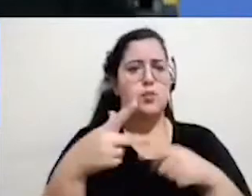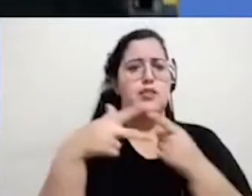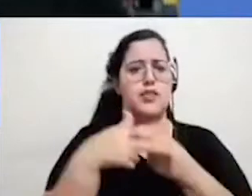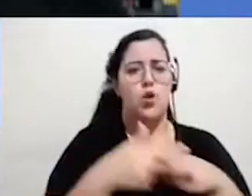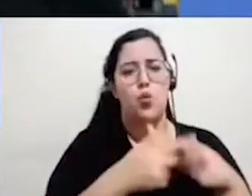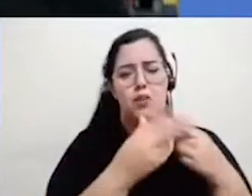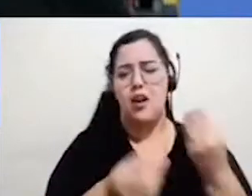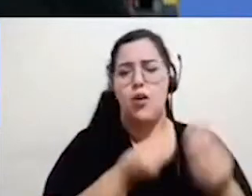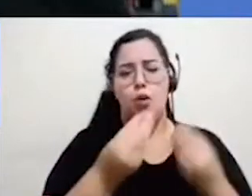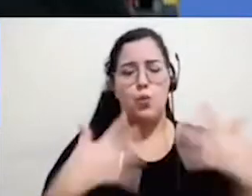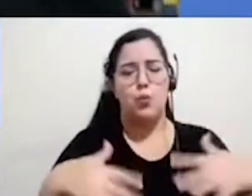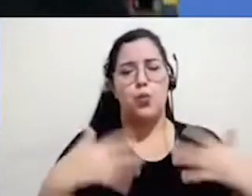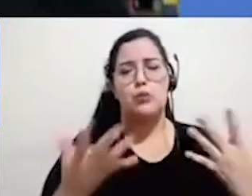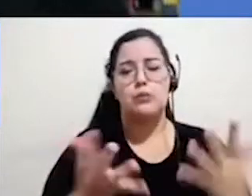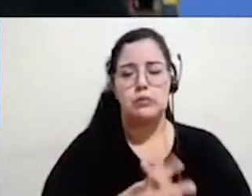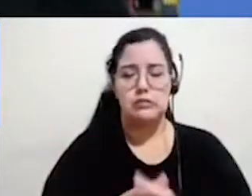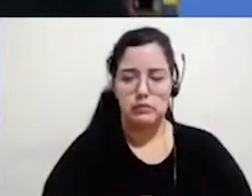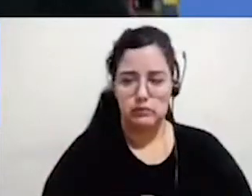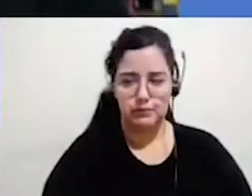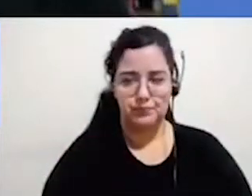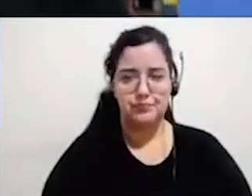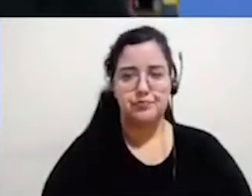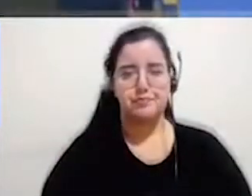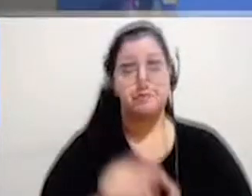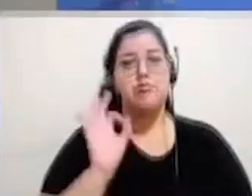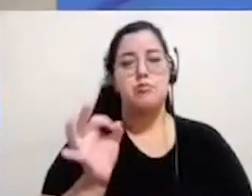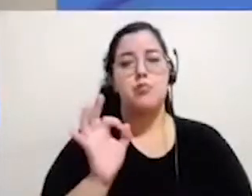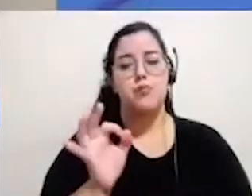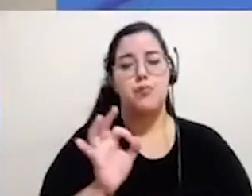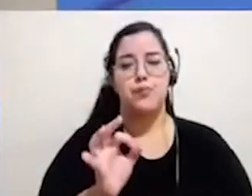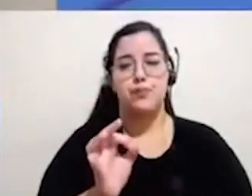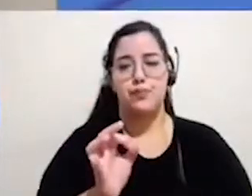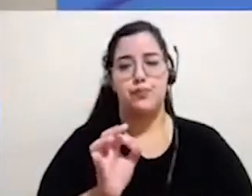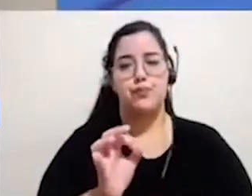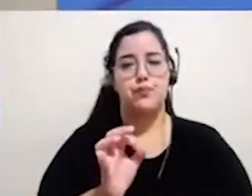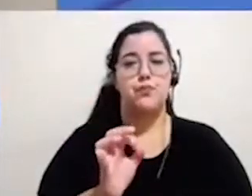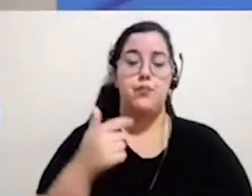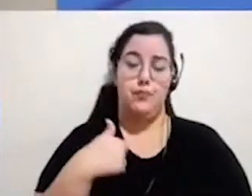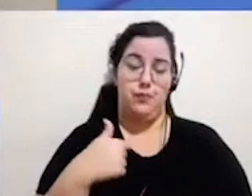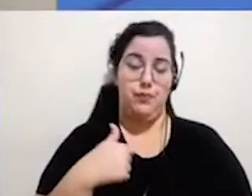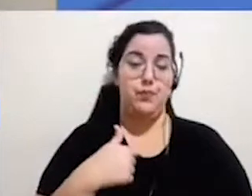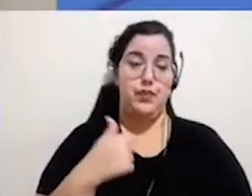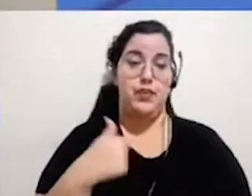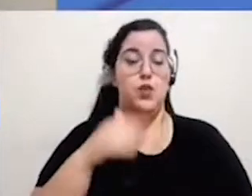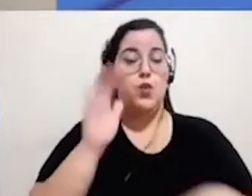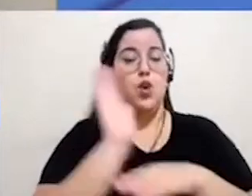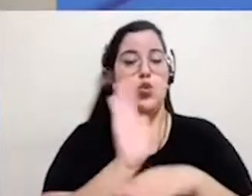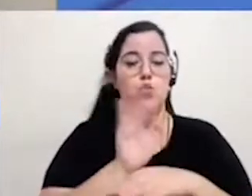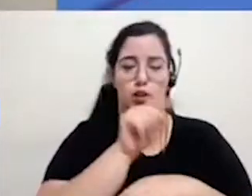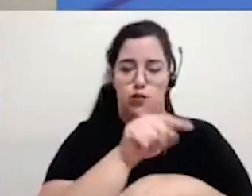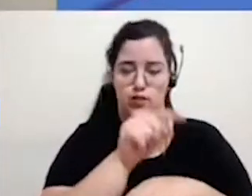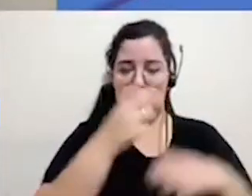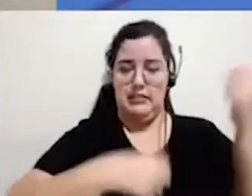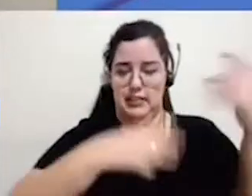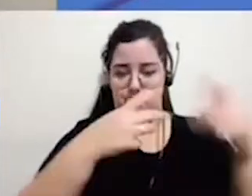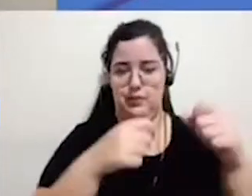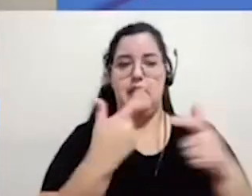isso? Olha, eu acho que assim, é só para ajudar você a pôr fogo no parquinho.